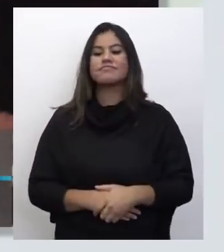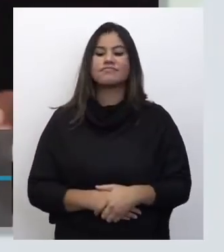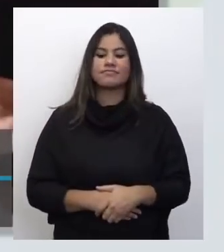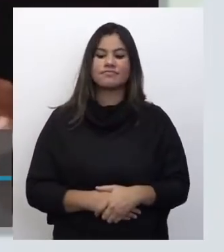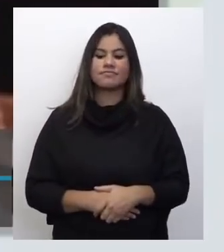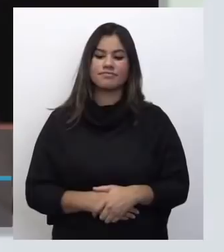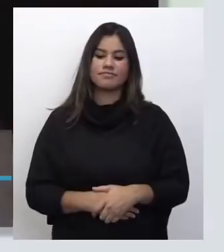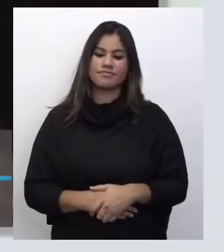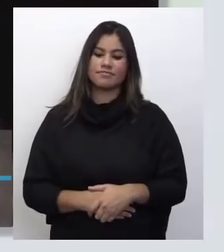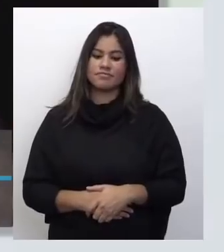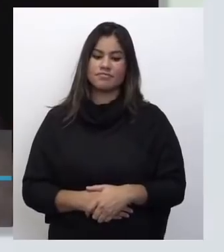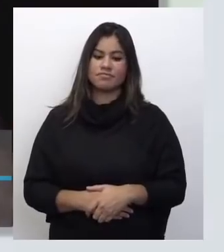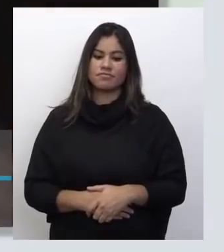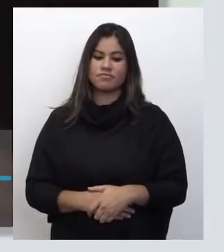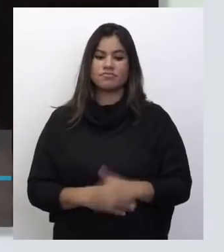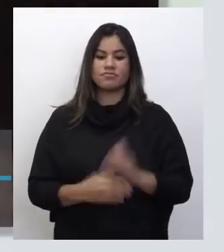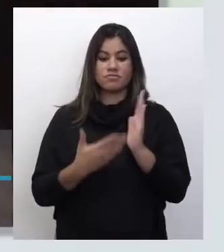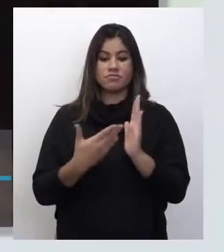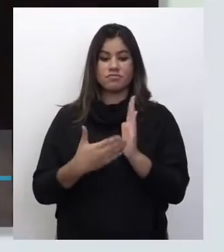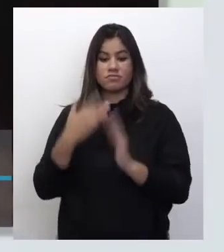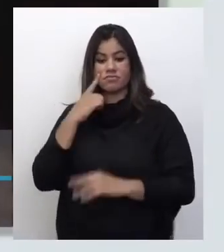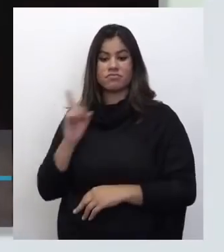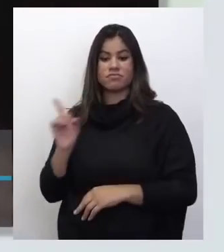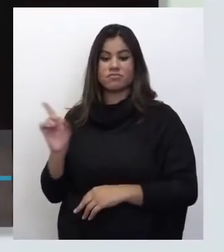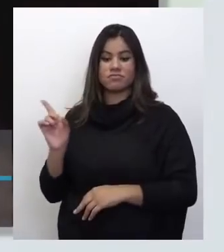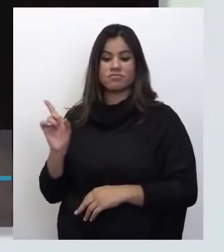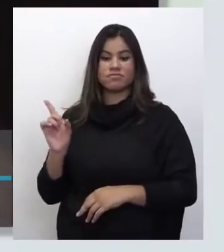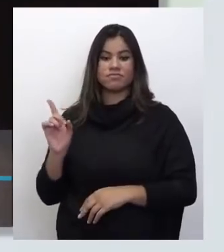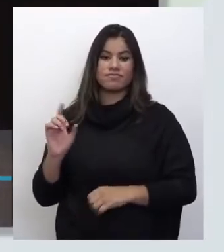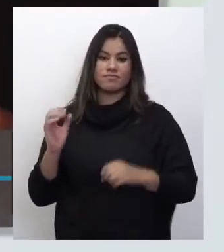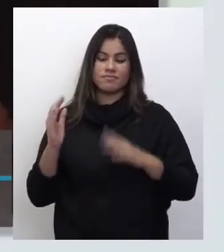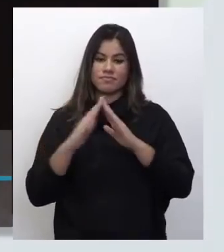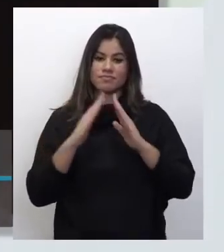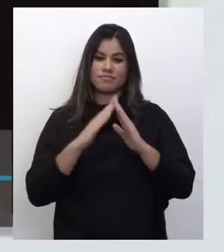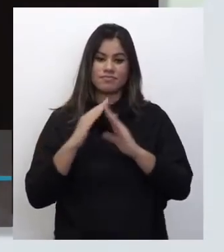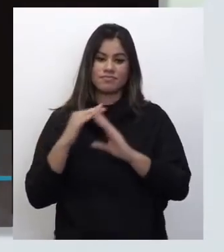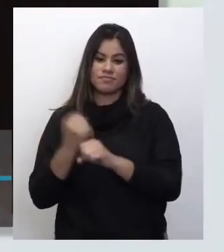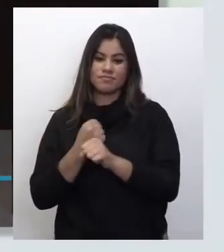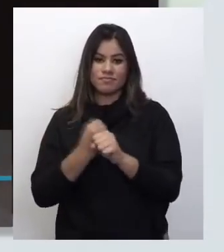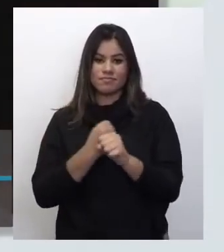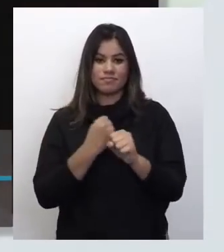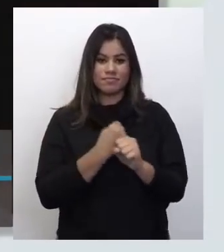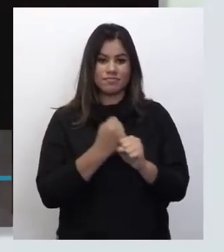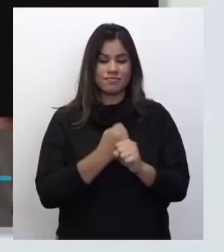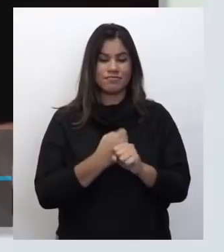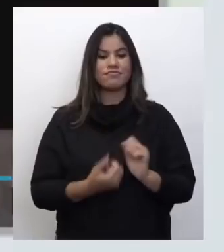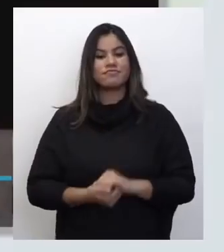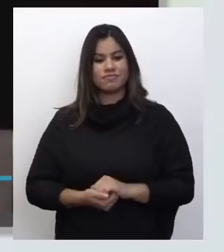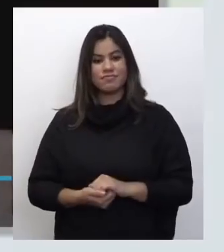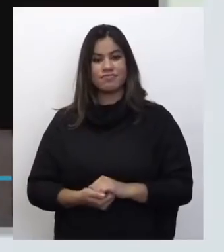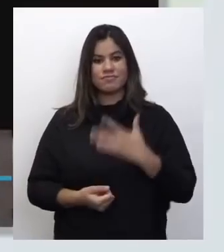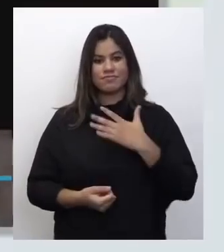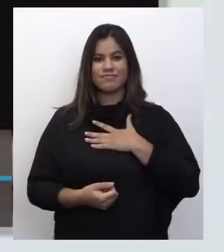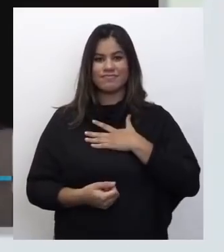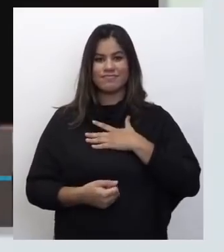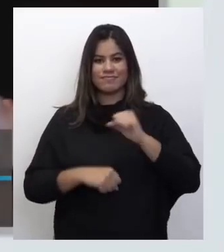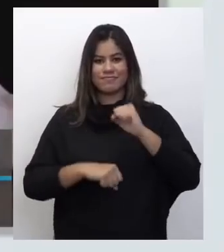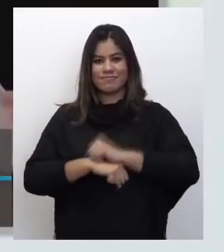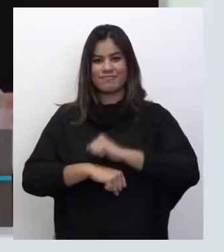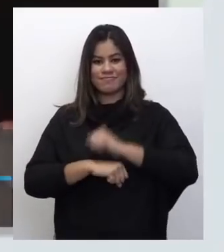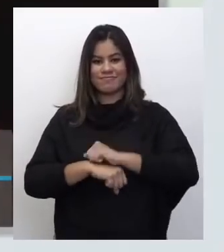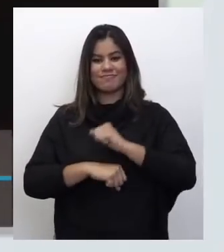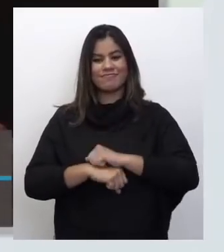Um recorte de revista de algumas construções também, que acho que casam bastante com o que eu quero colocar na minha janela